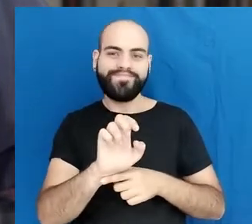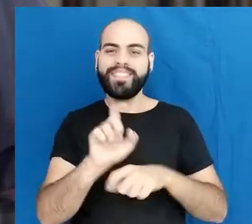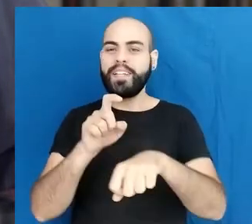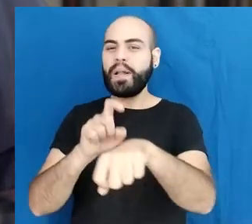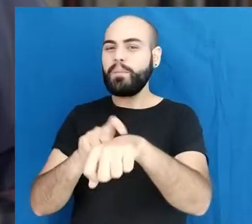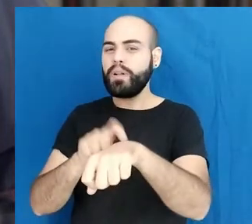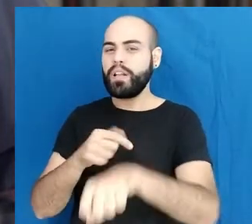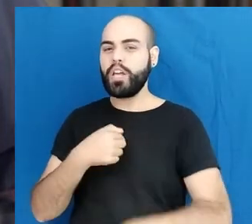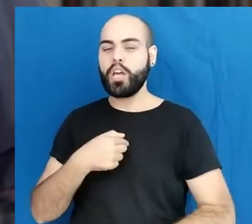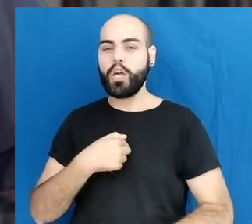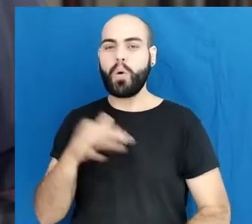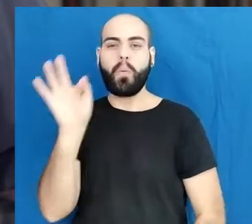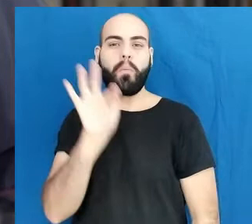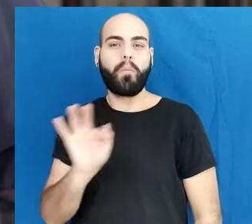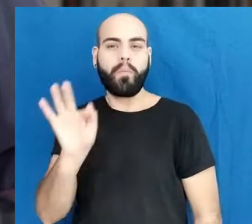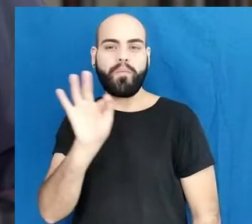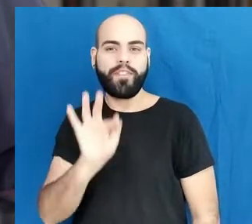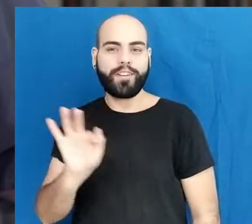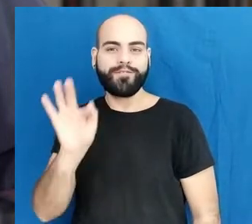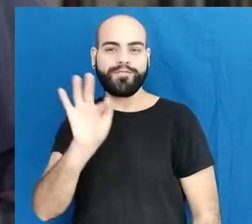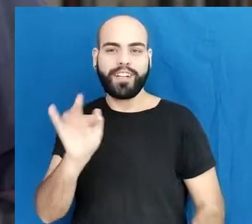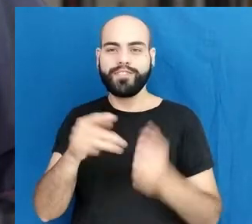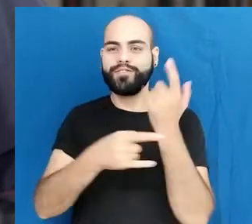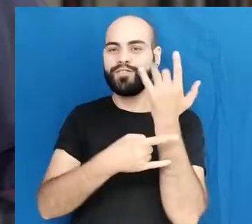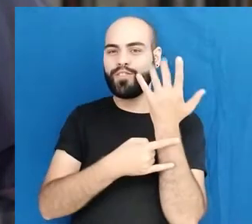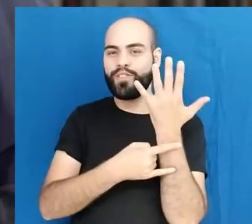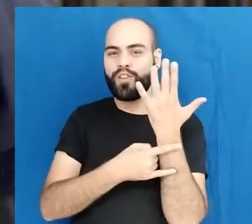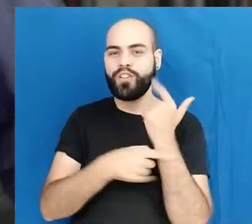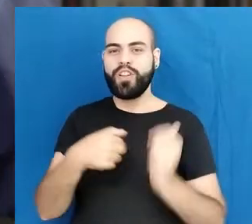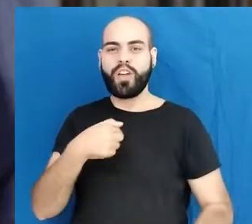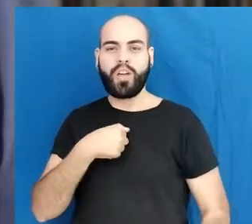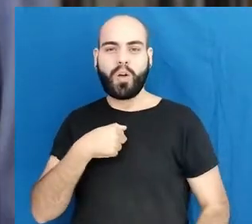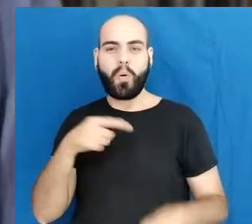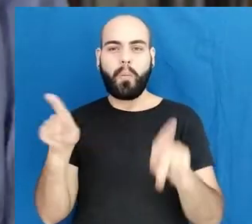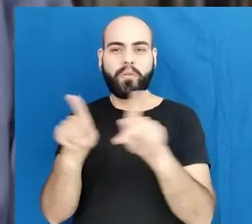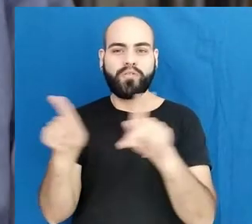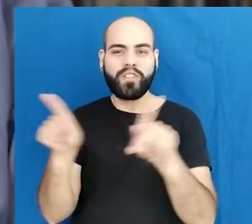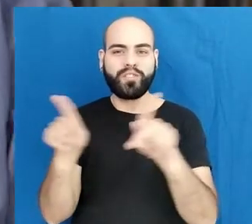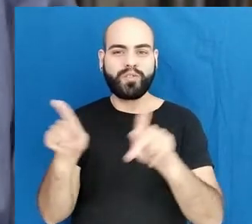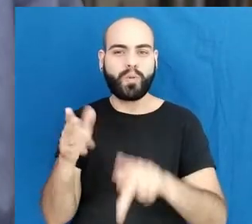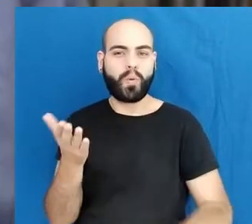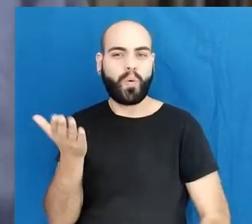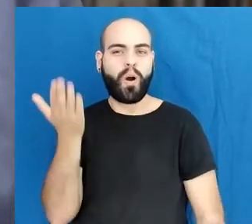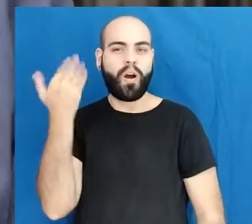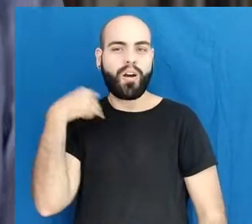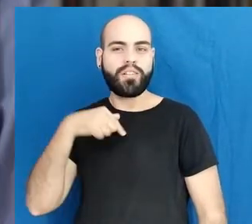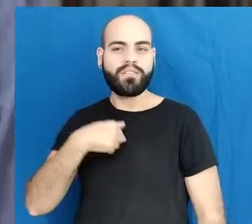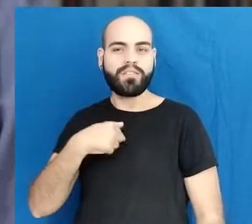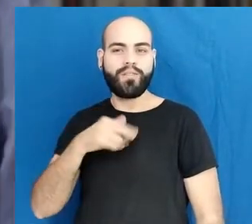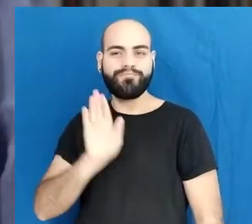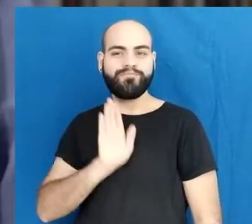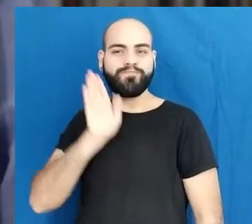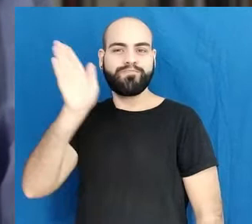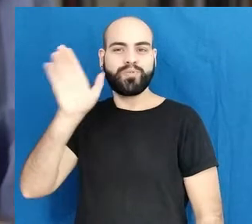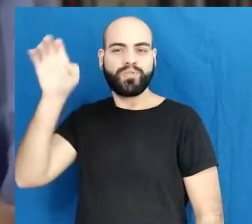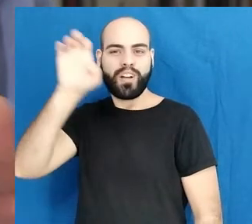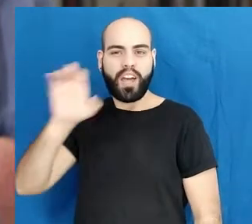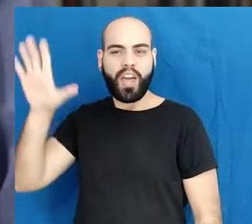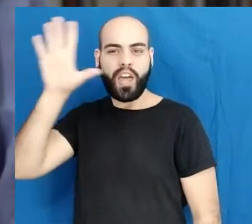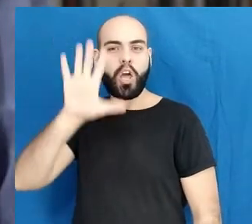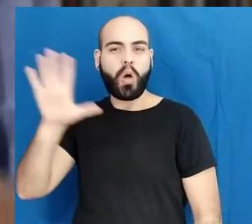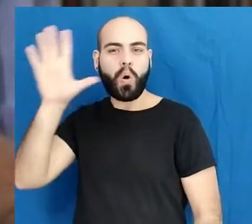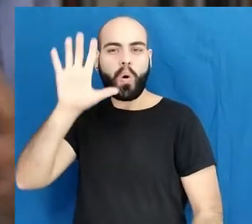E nessa época eu dava aula na Universidade Federal de Minas Gerais e eu tinha voltado da Europa, onde eu tinha feito